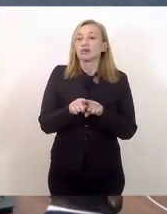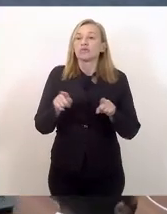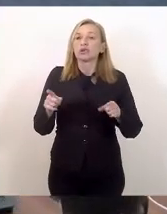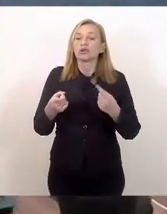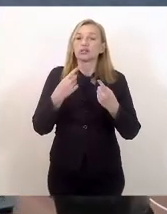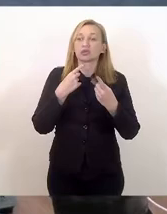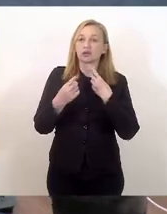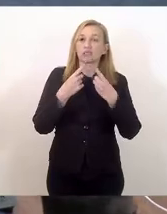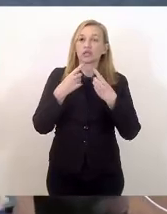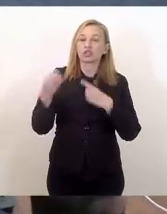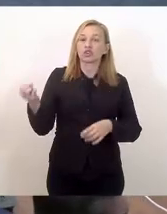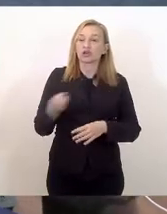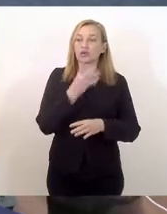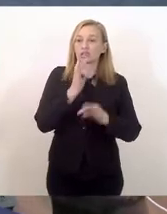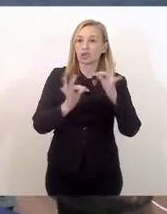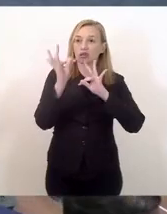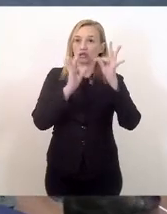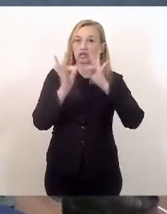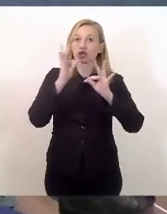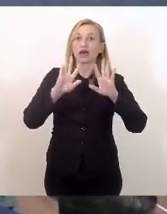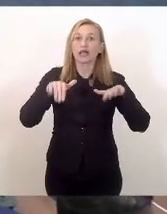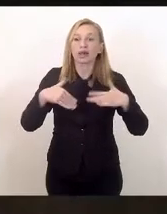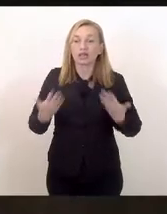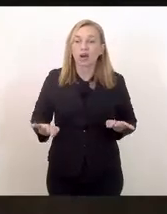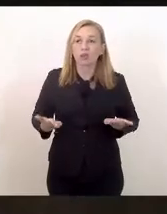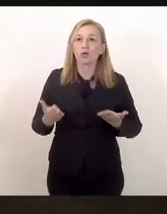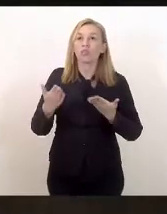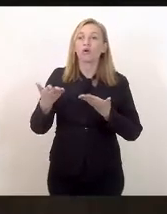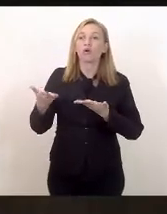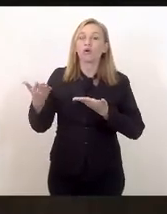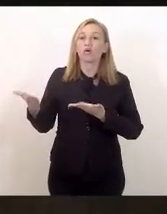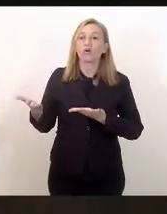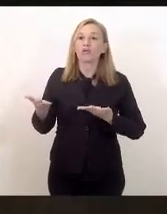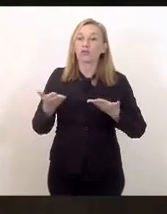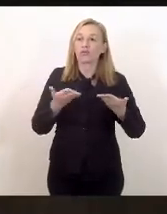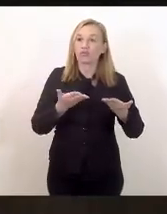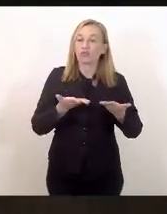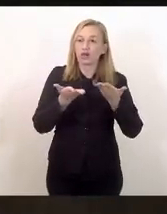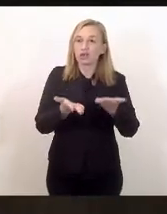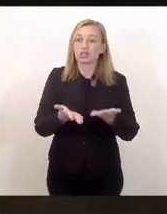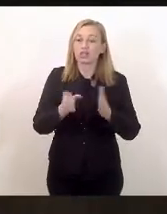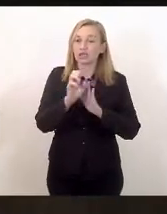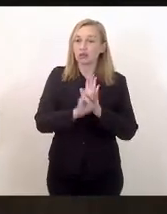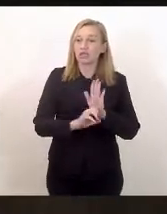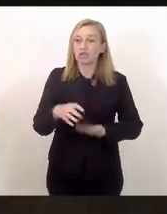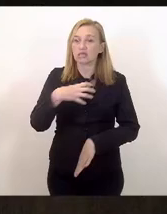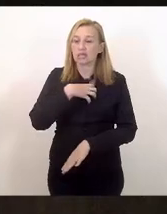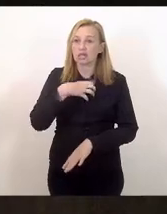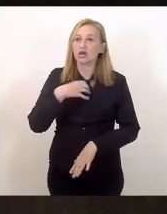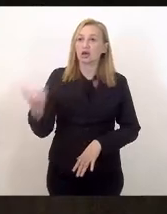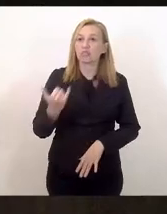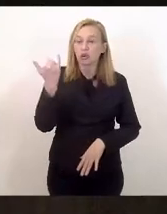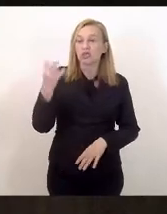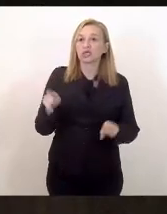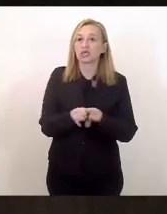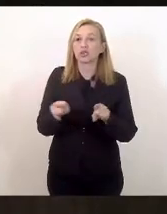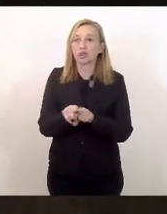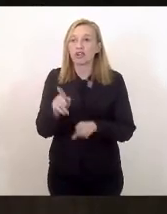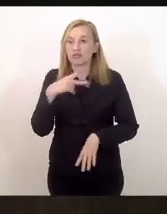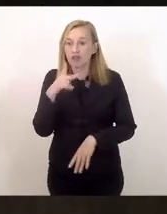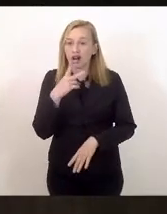novas tecnologias. Então, oferecemos emendas nesse sentido. Importante dizer também, e aqui